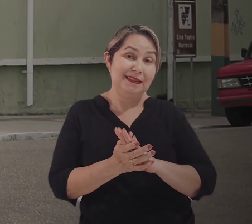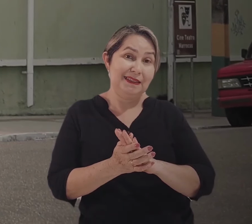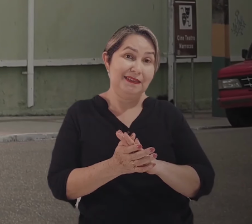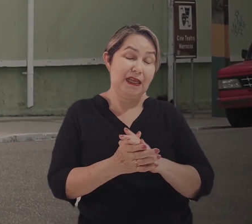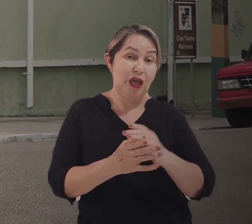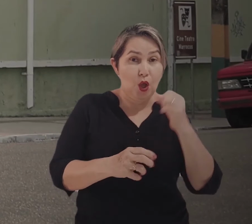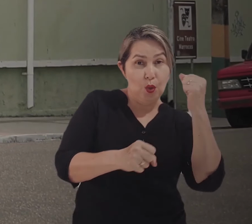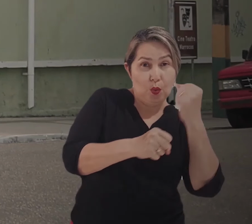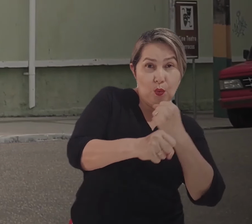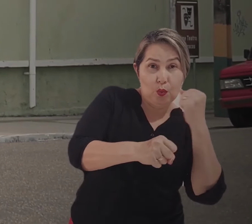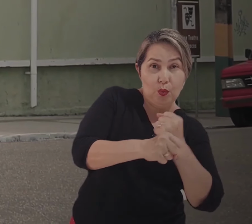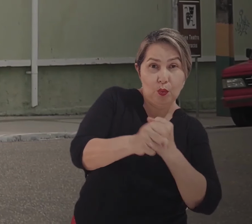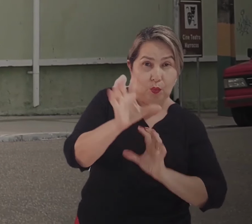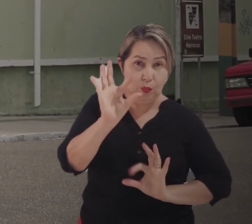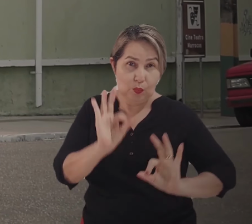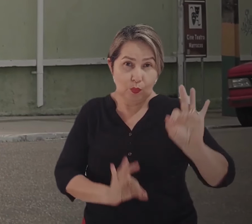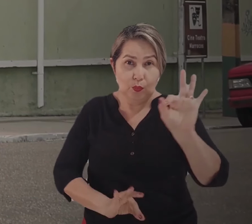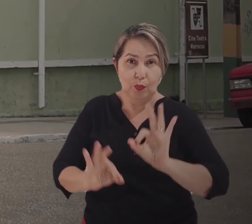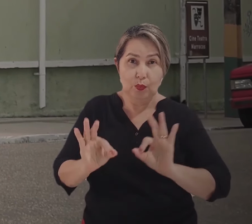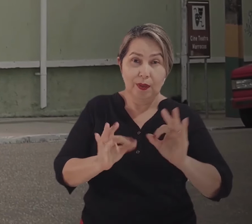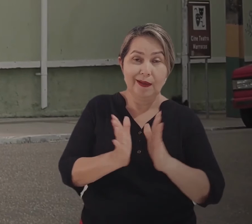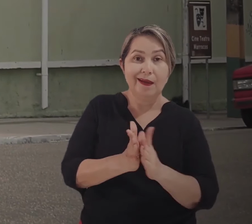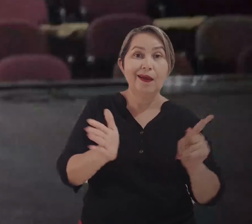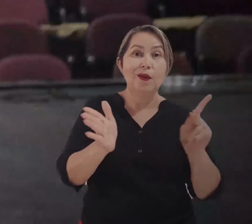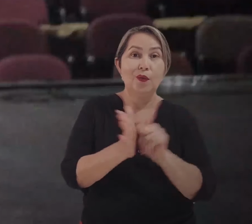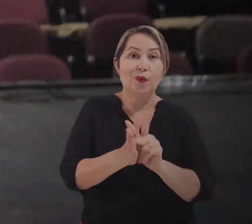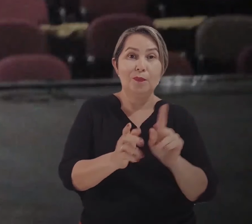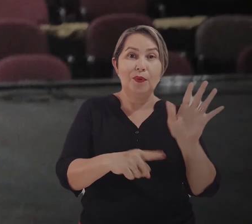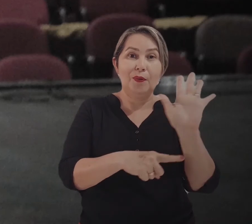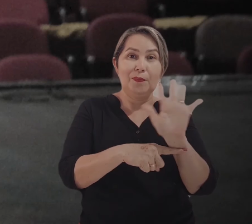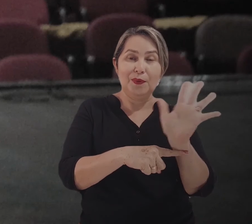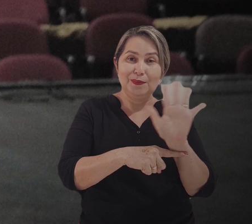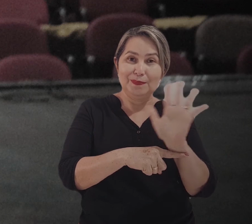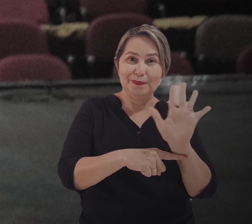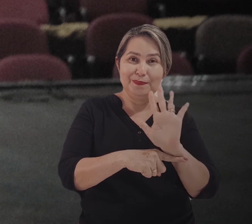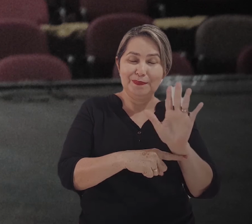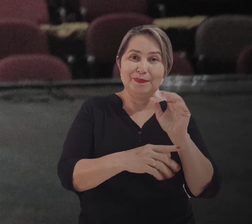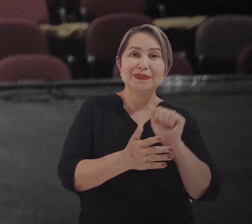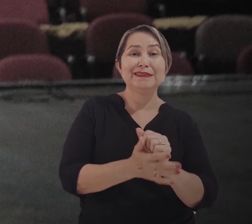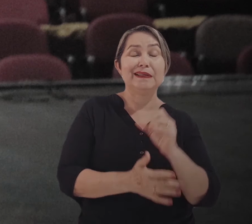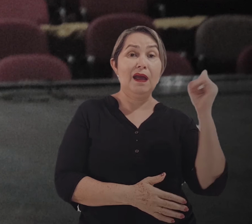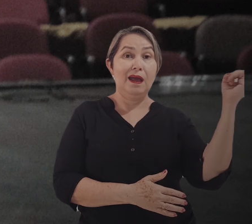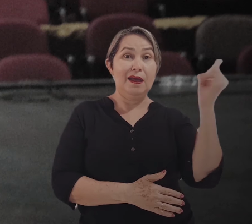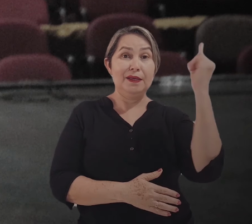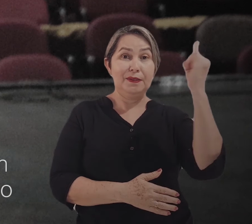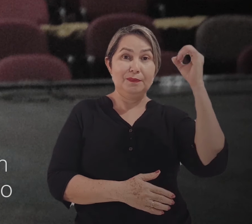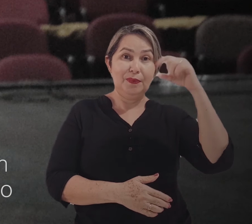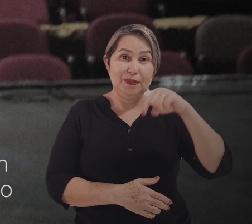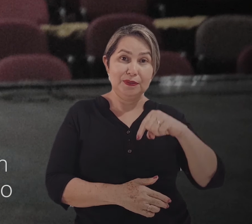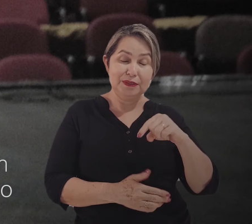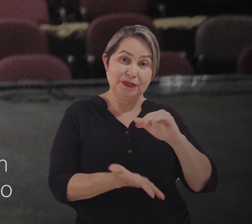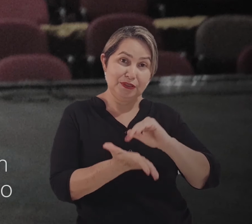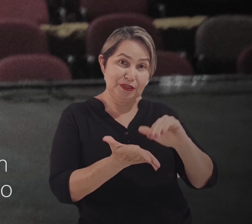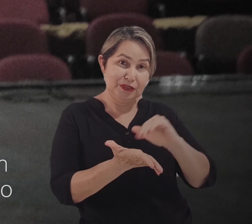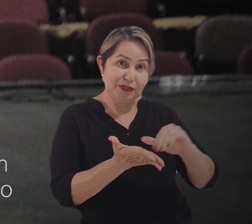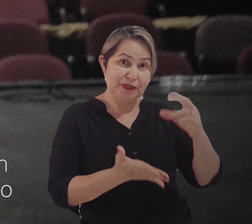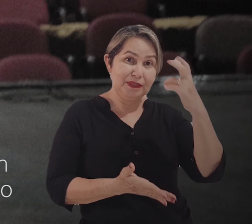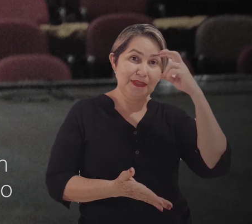manutenção, são mais organizados. O próprio Cine Marrocos, né, que é um prédio muito importante, que é administrado pela Secretaria, no momento ele